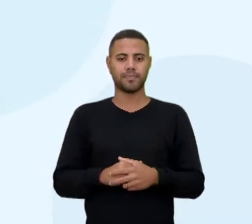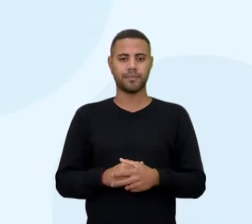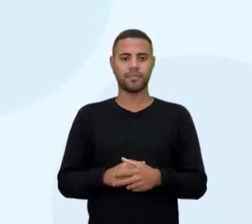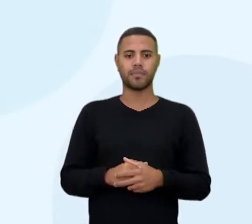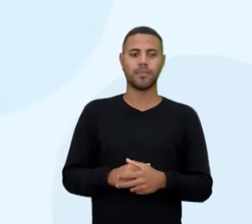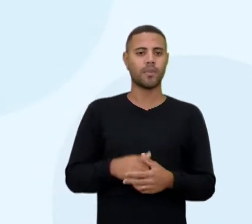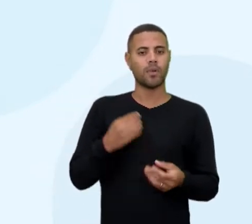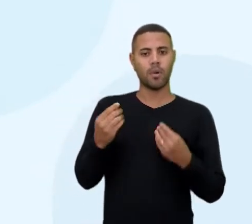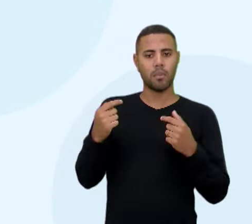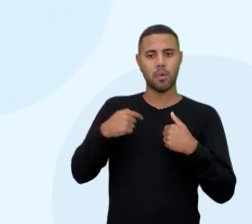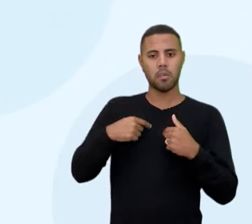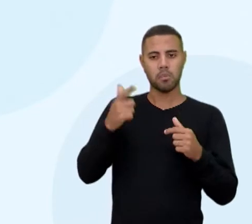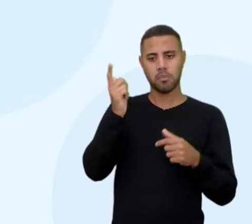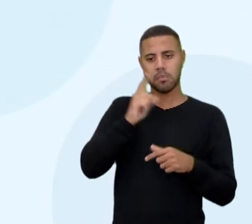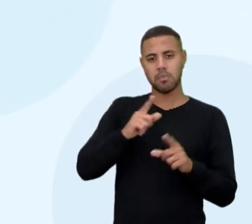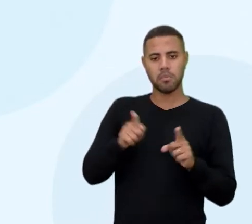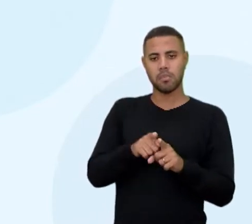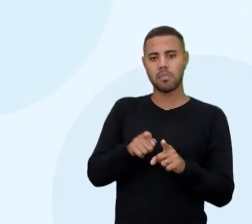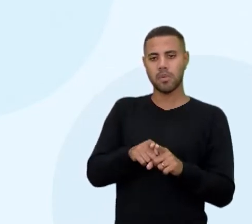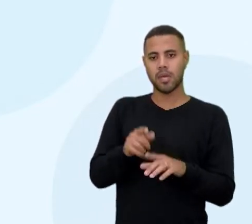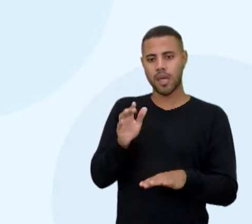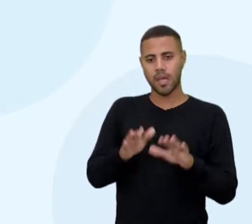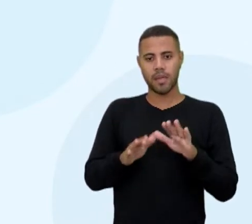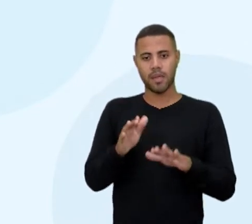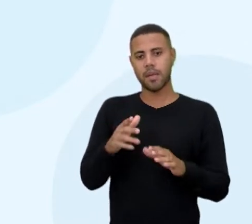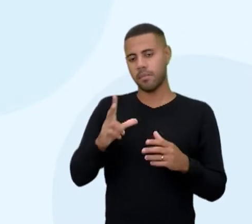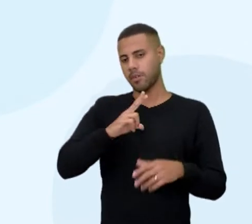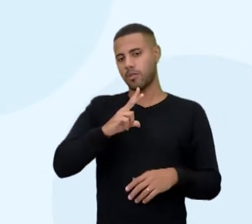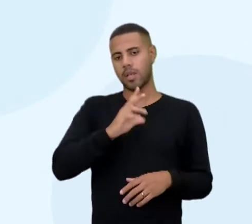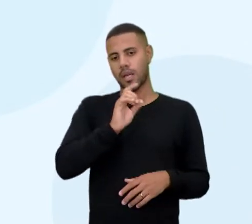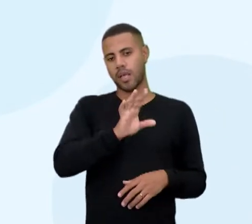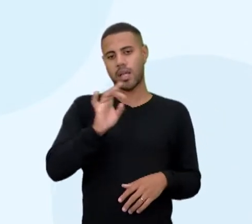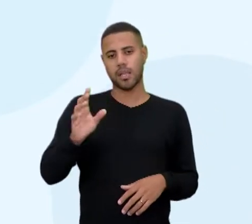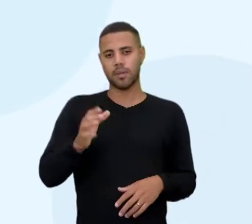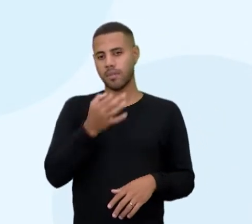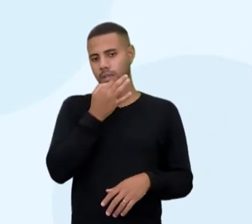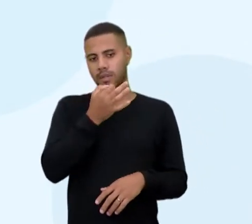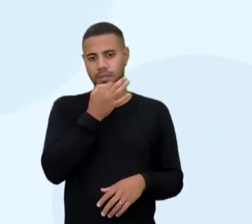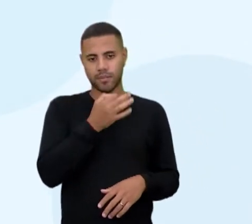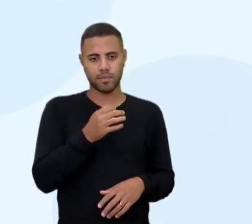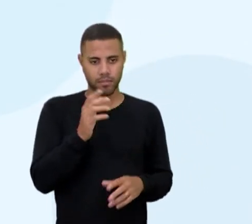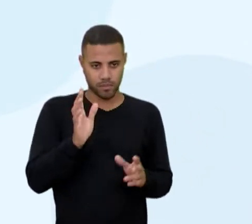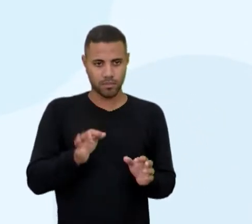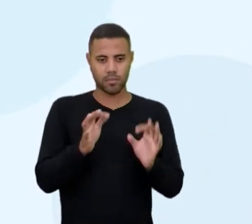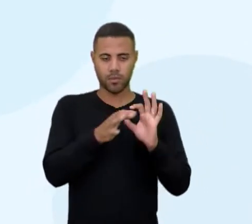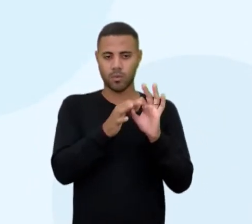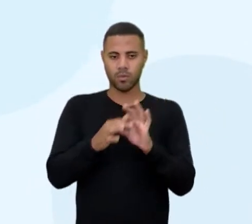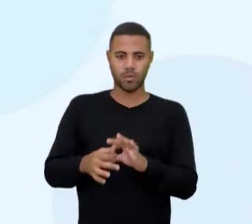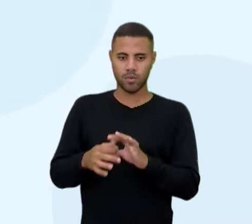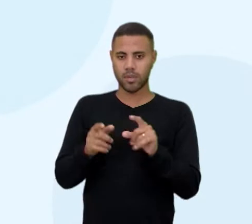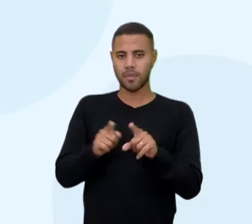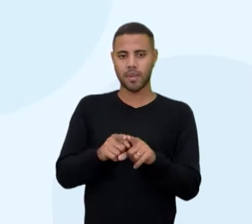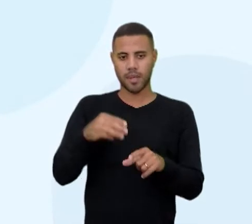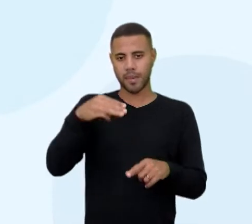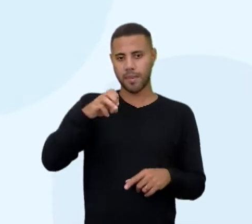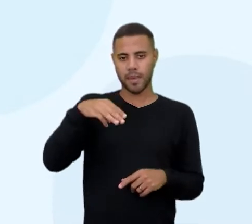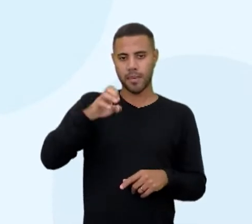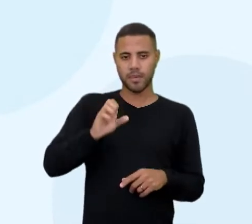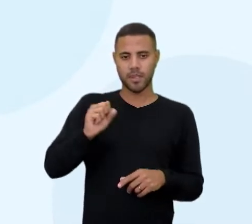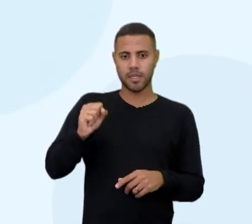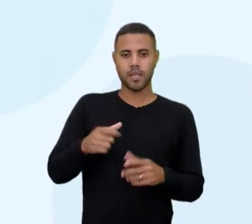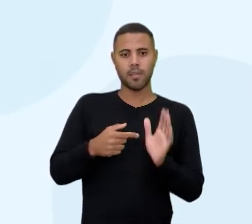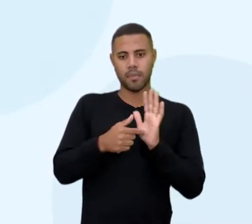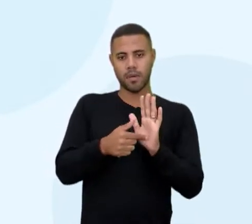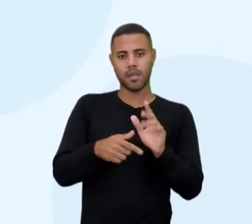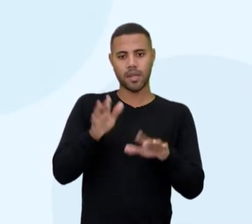que eu também recepciono isso, né? Porque é particular de cada um. Então, o contexto de produção e recepção, o meme está muito ligado a isso. Por isso que